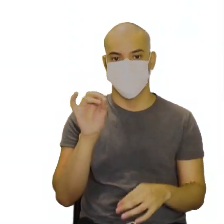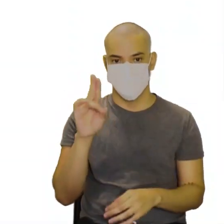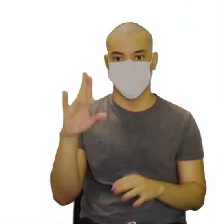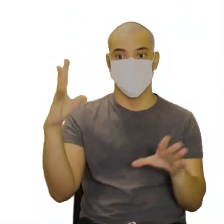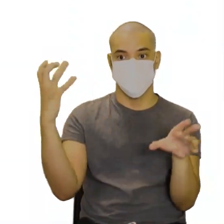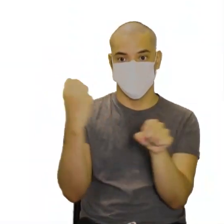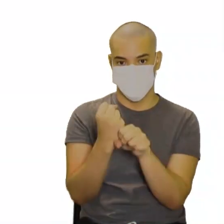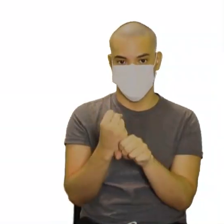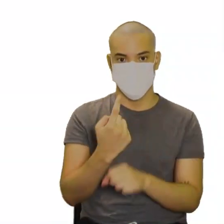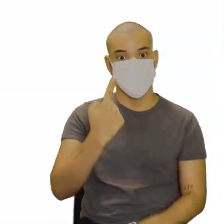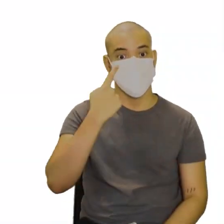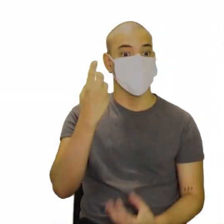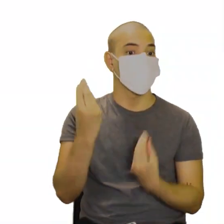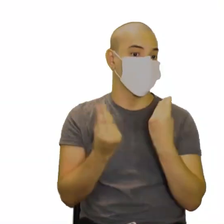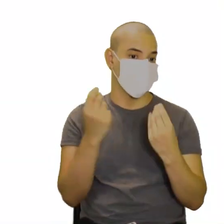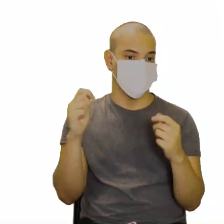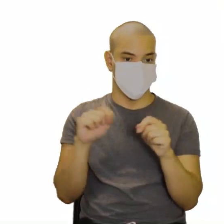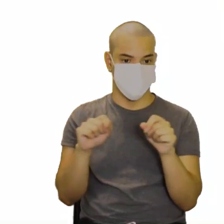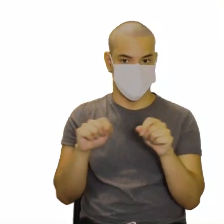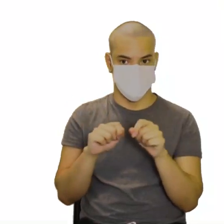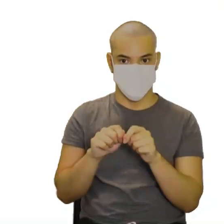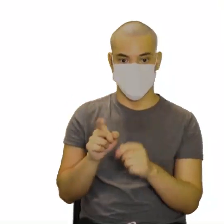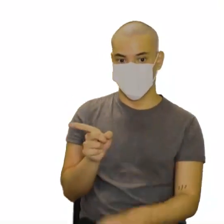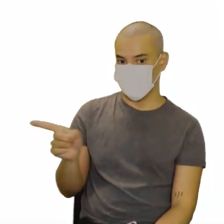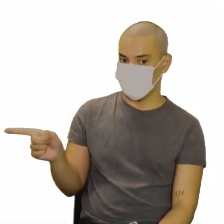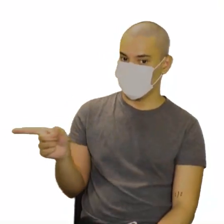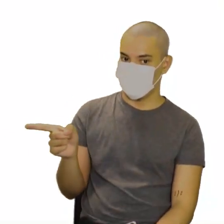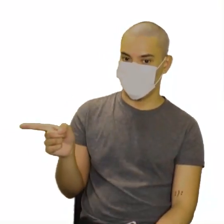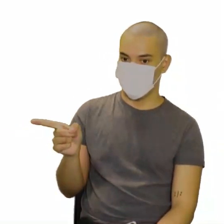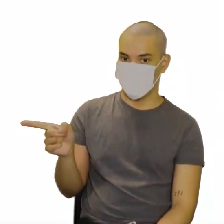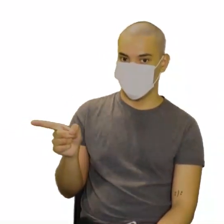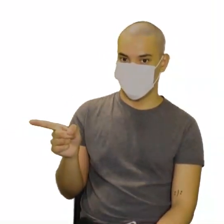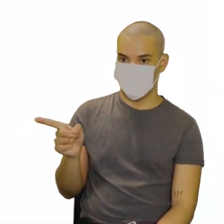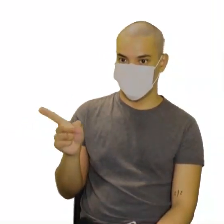somar. Vamos ver como é que fica? Olha ali, ó.